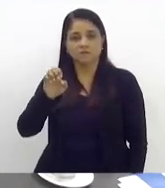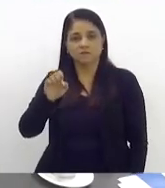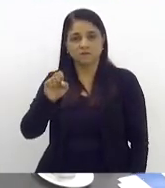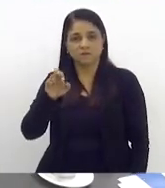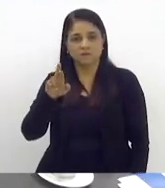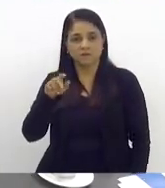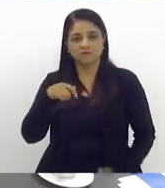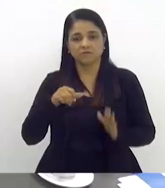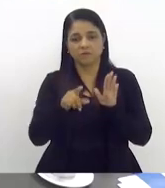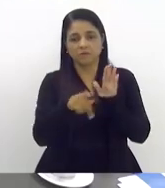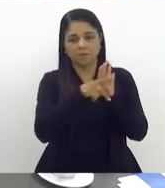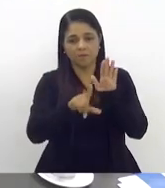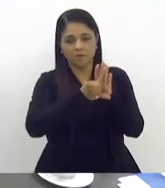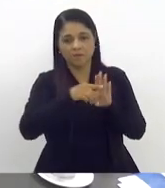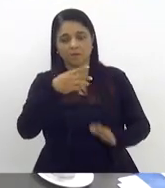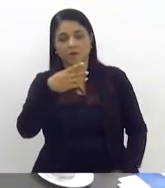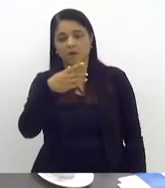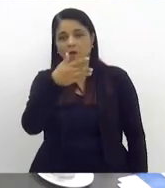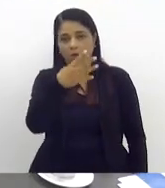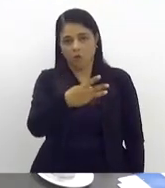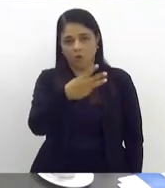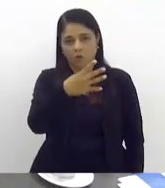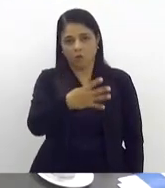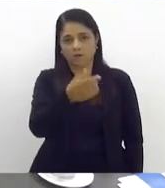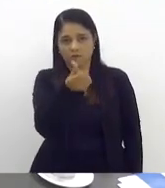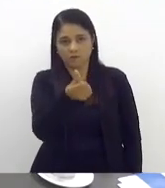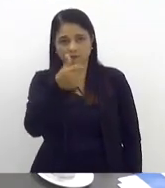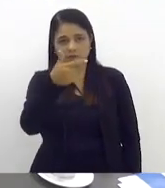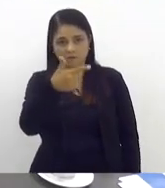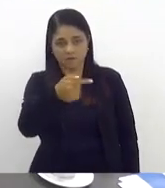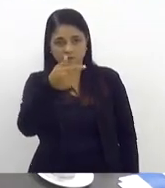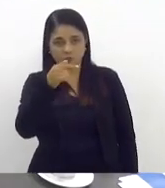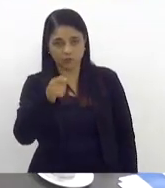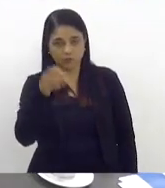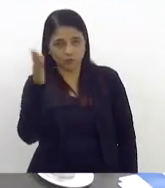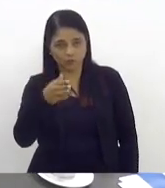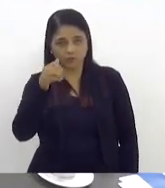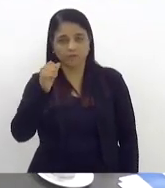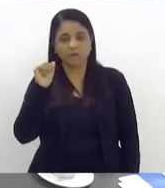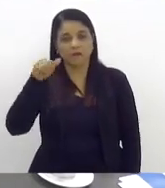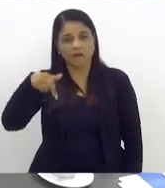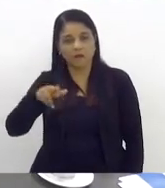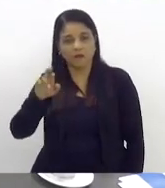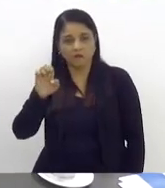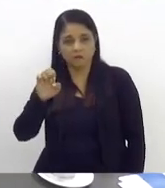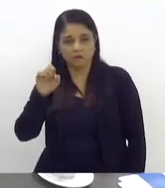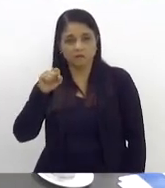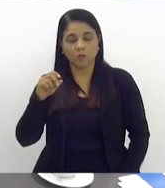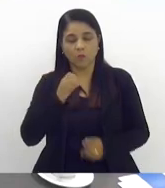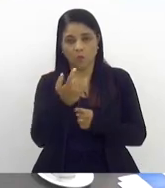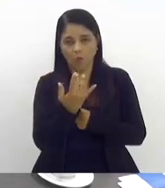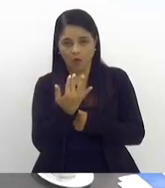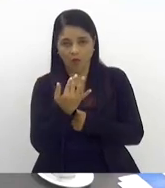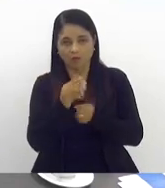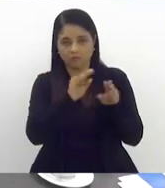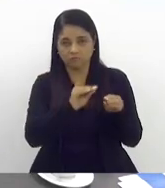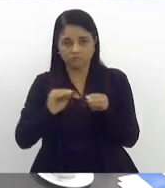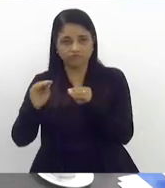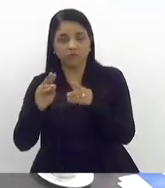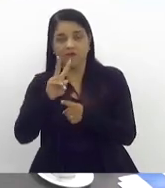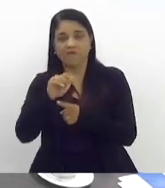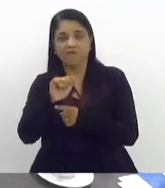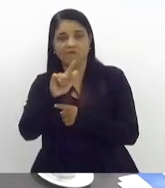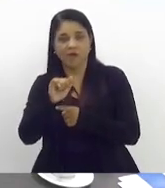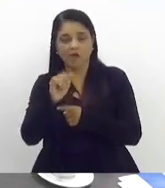PL 4673-21, de autoria do deputado Anderson Moraes, que dispõe sobre a extinção da Universidade do Estado do Rio de Janeiro, UERJ, e a transferência da oferta de vagas de